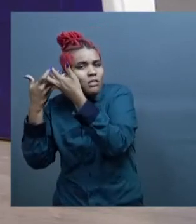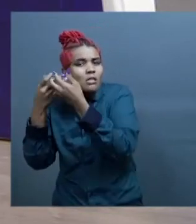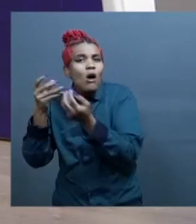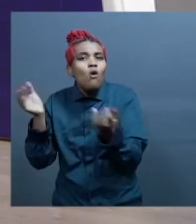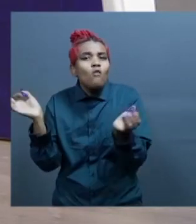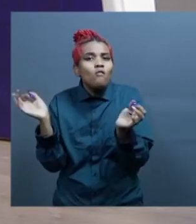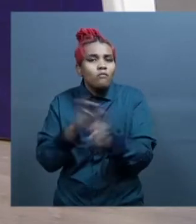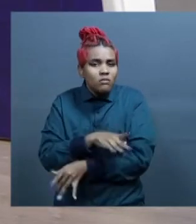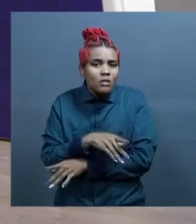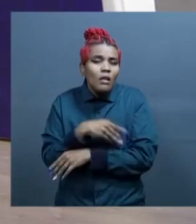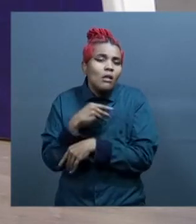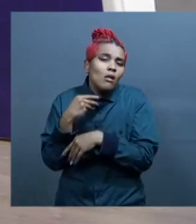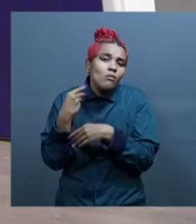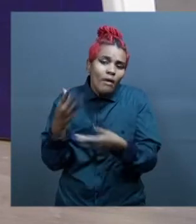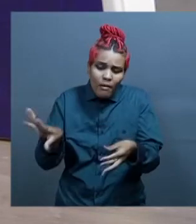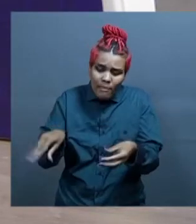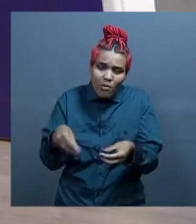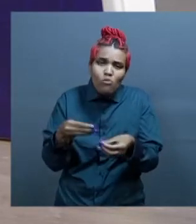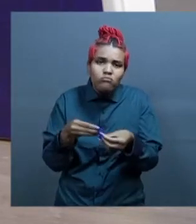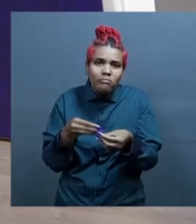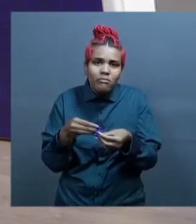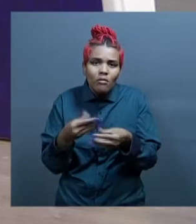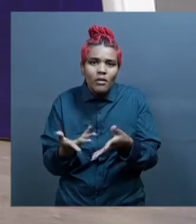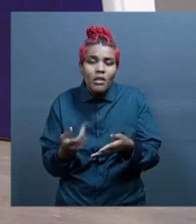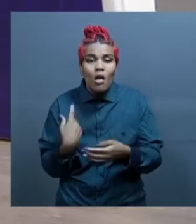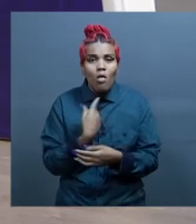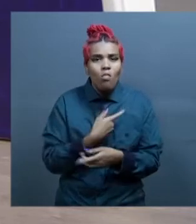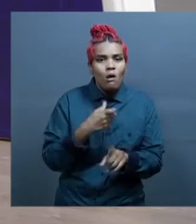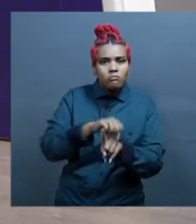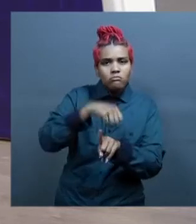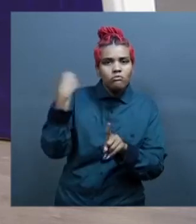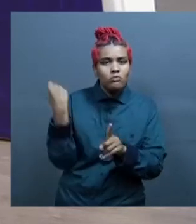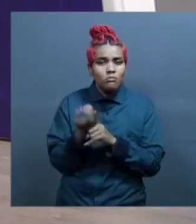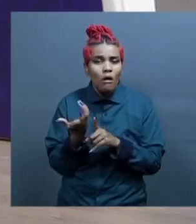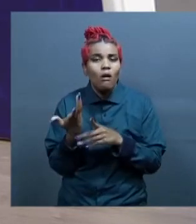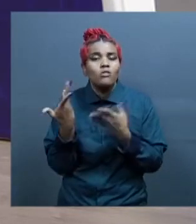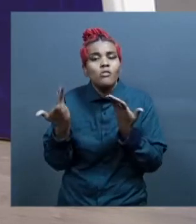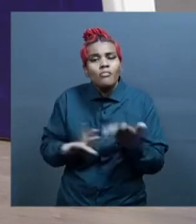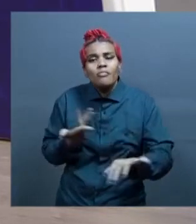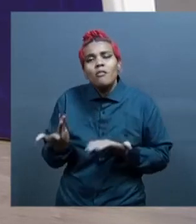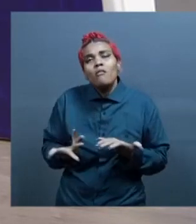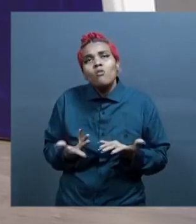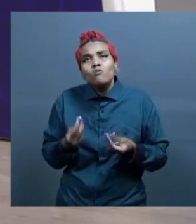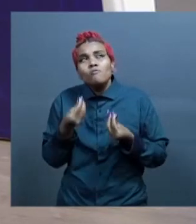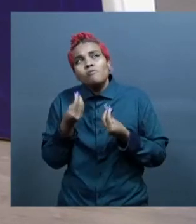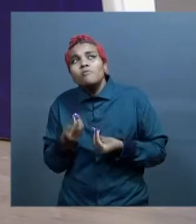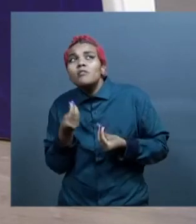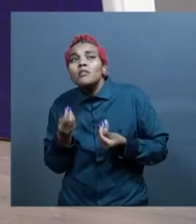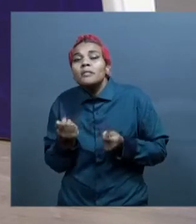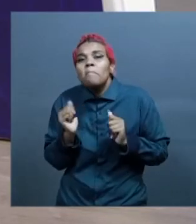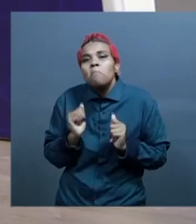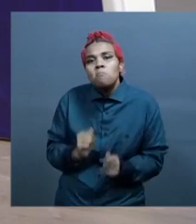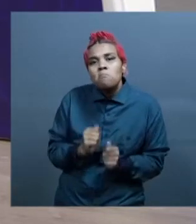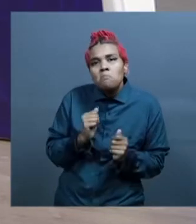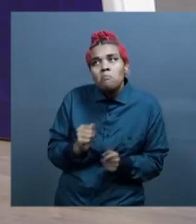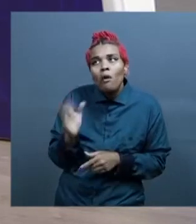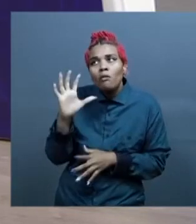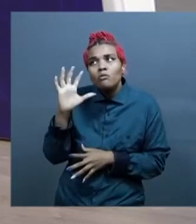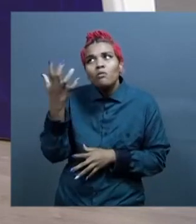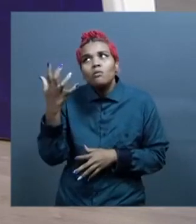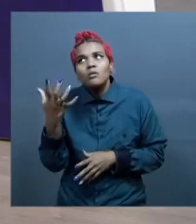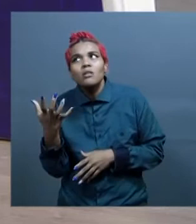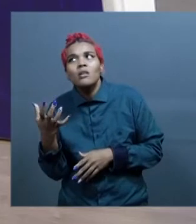então a nós enquanto sociedade o que ainda é possível né fazer é